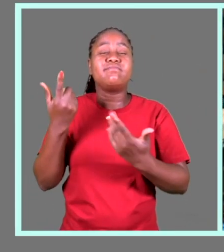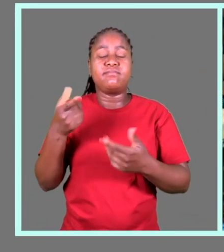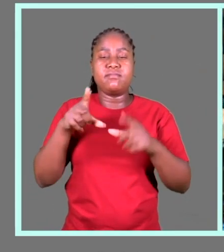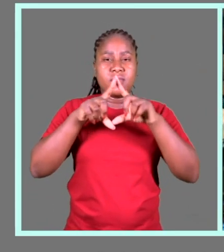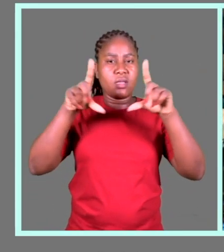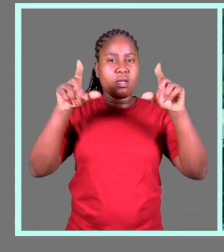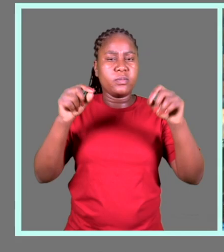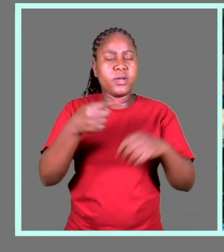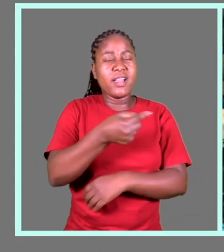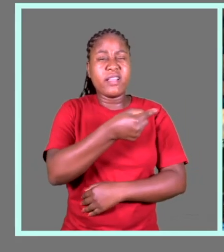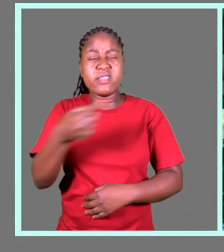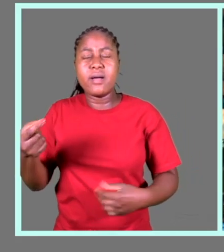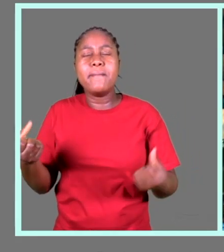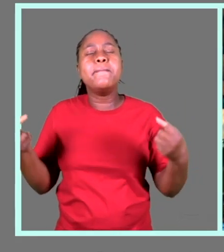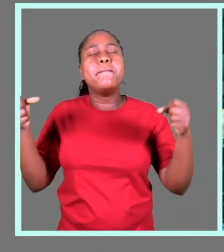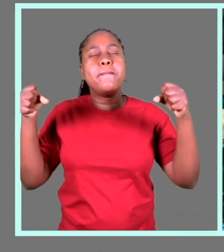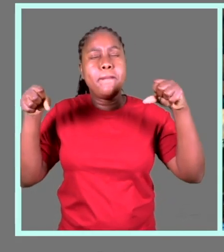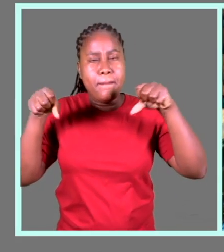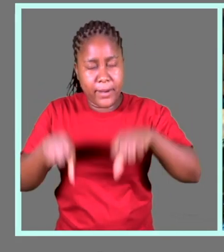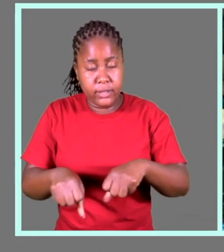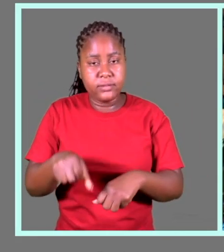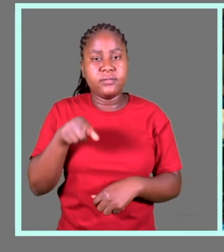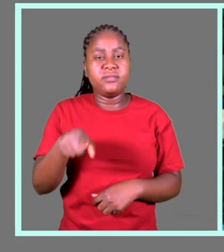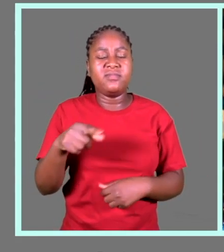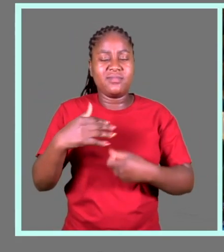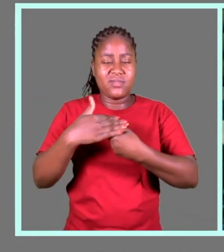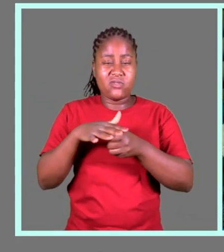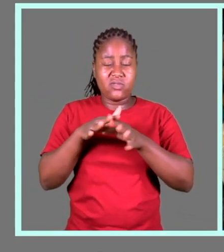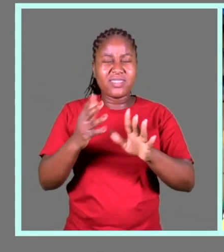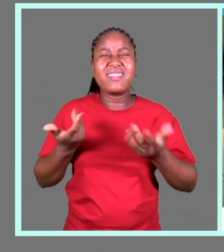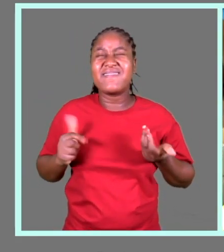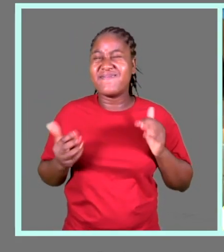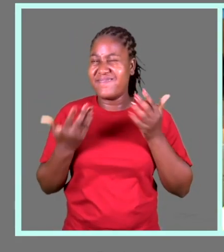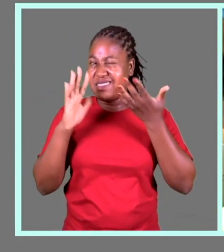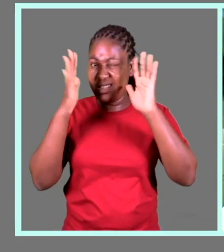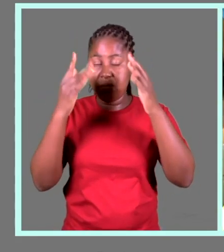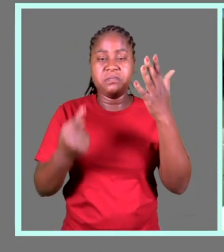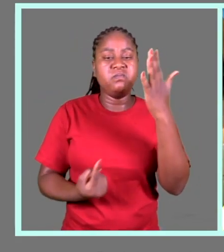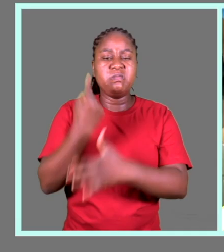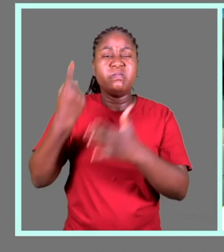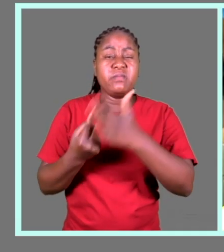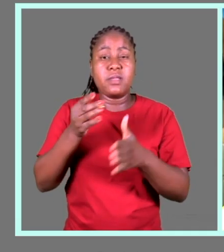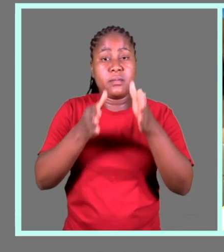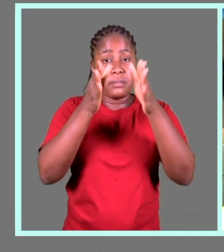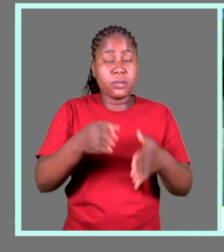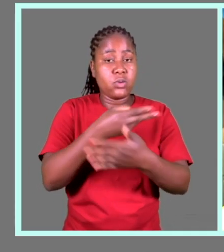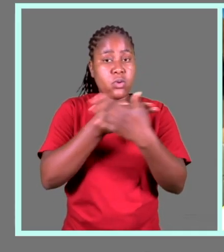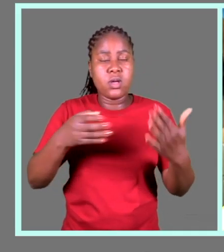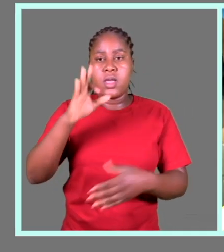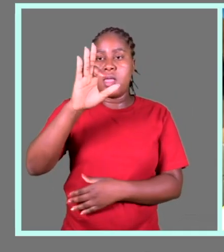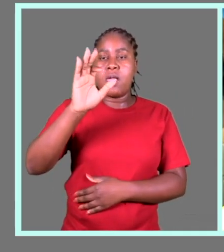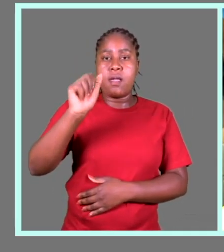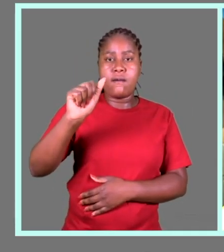O ciclone DAI e a Covid-19 foram os acontecimentos negativos marcantes na vida de Fanuel.